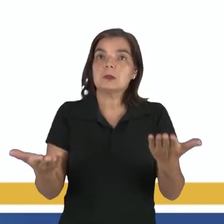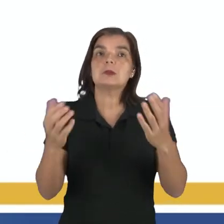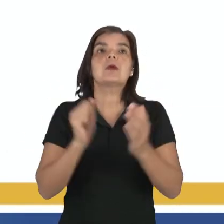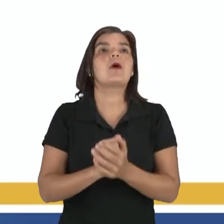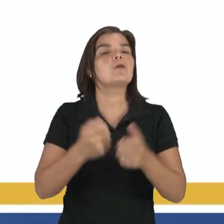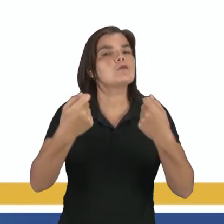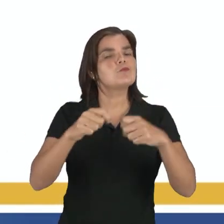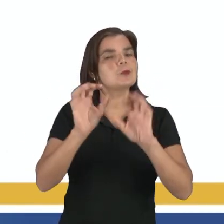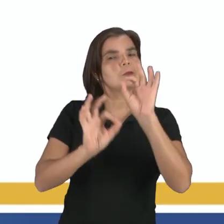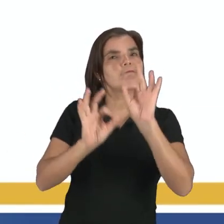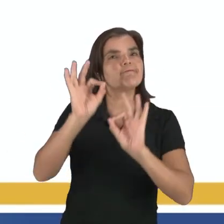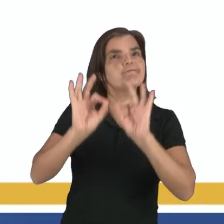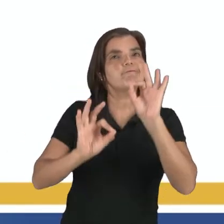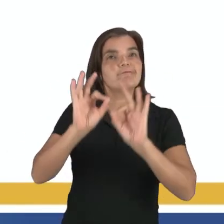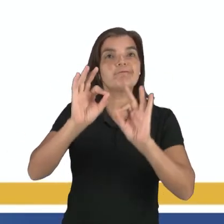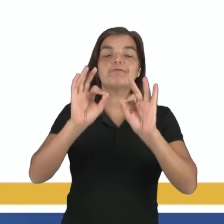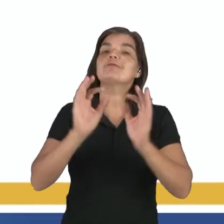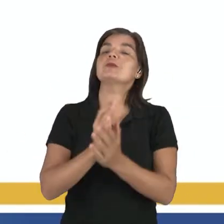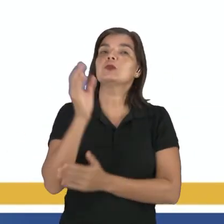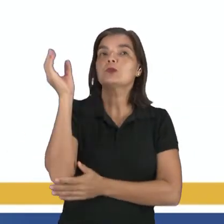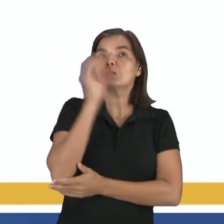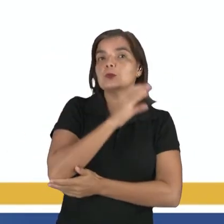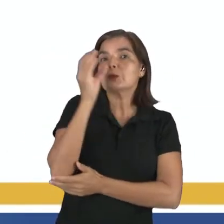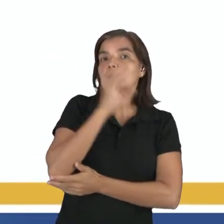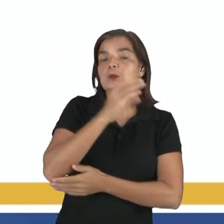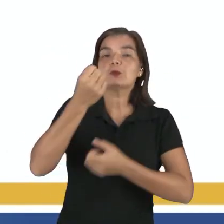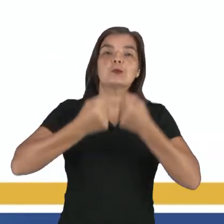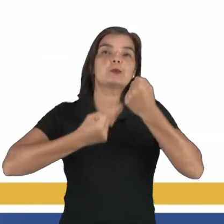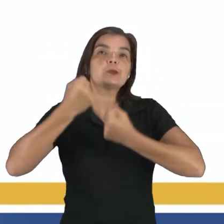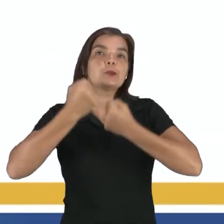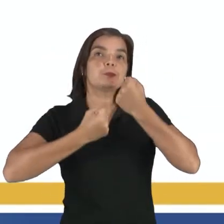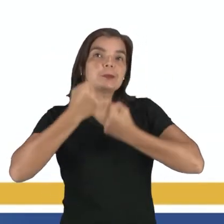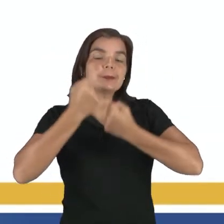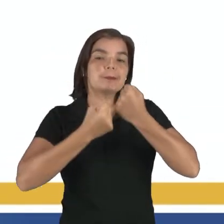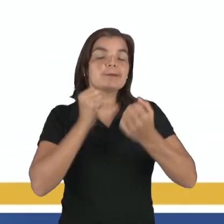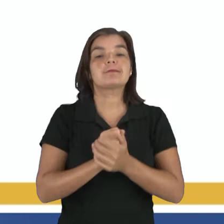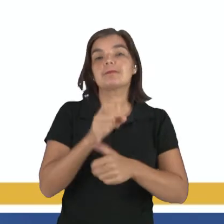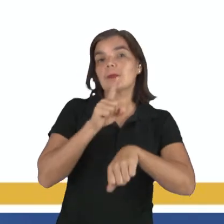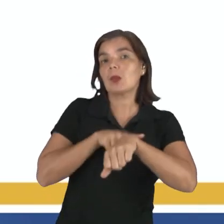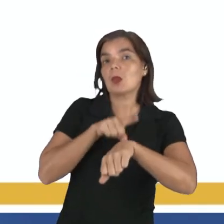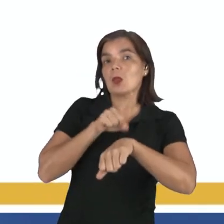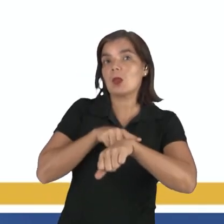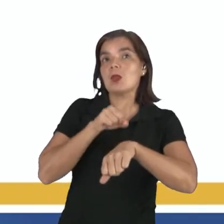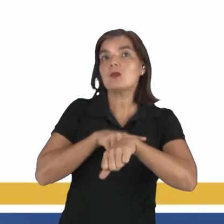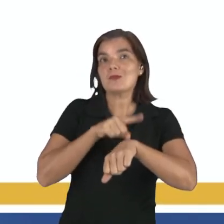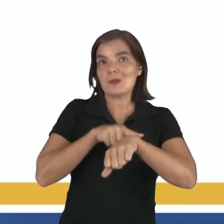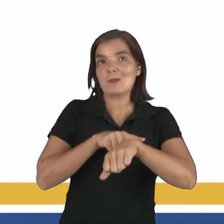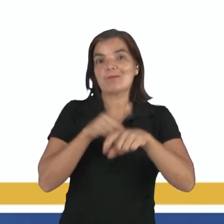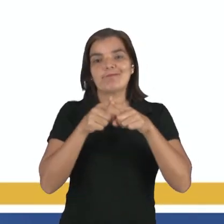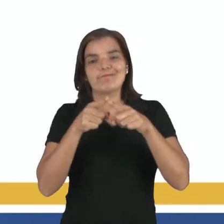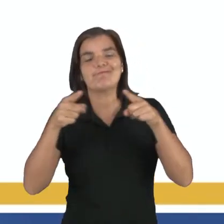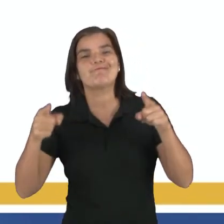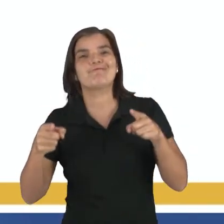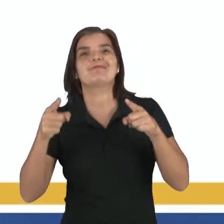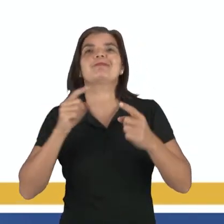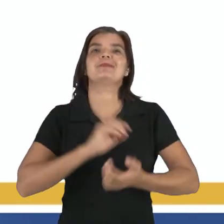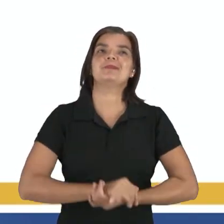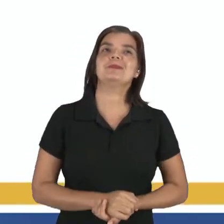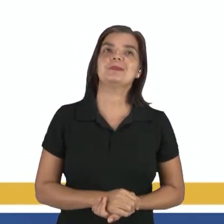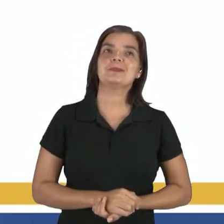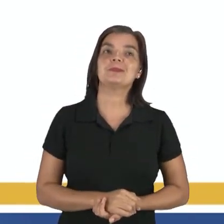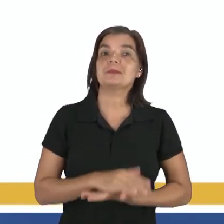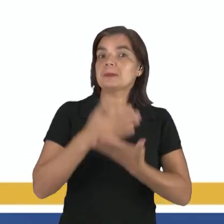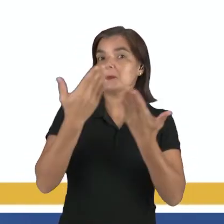tanto é necessário construir uma proporção entre a velocidade do automóvel e o tempo gasto